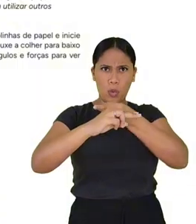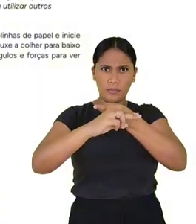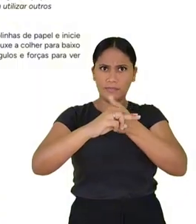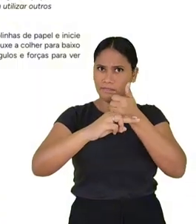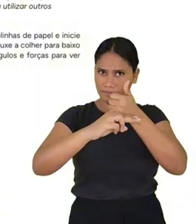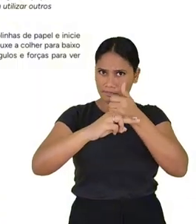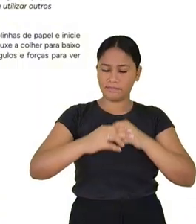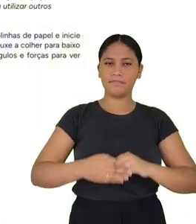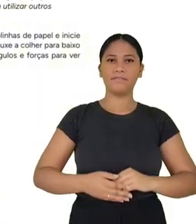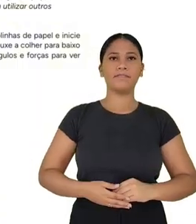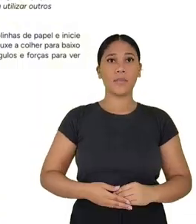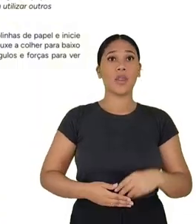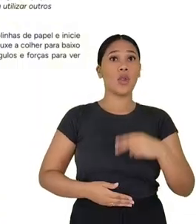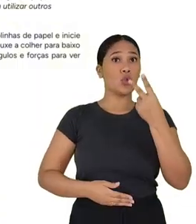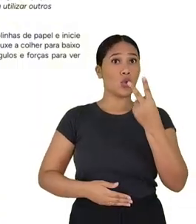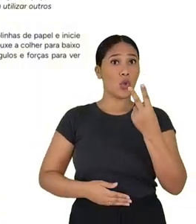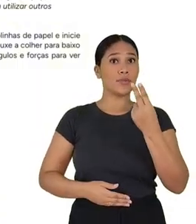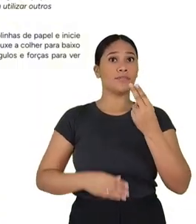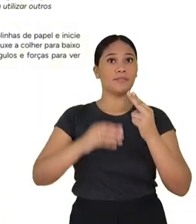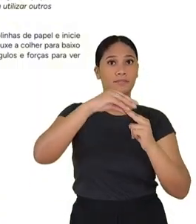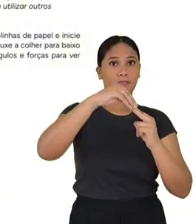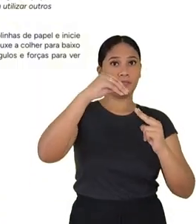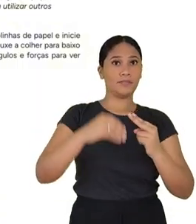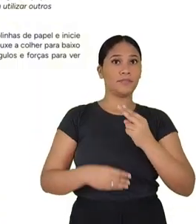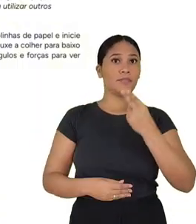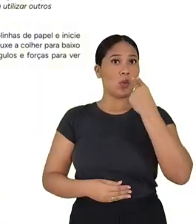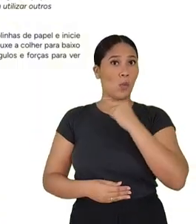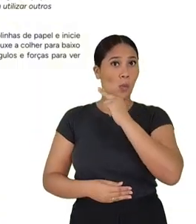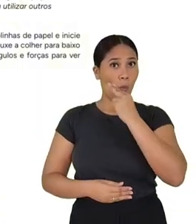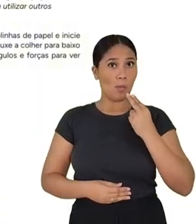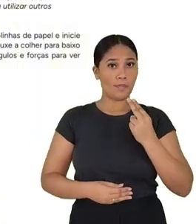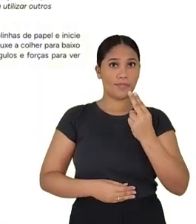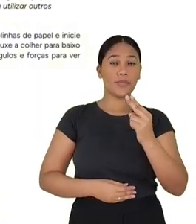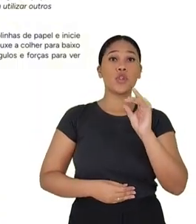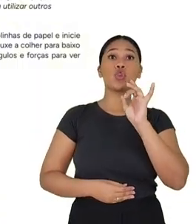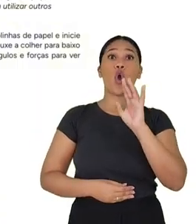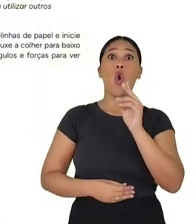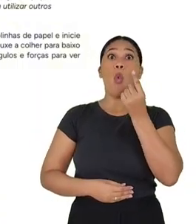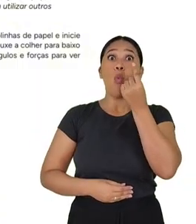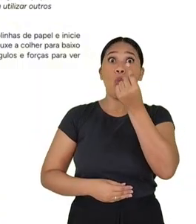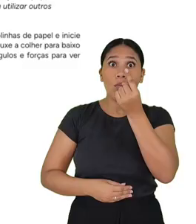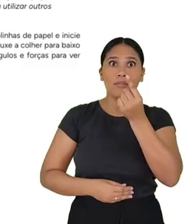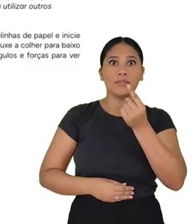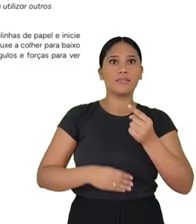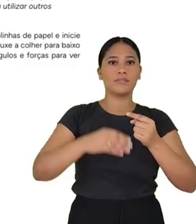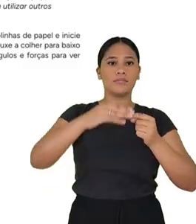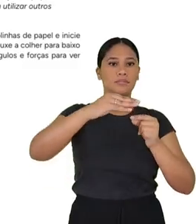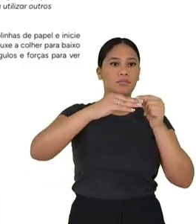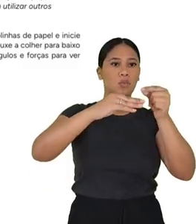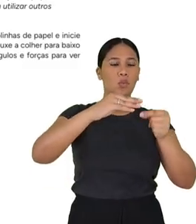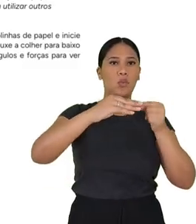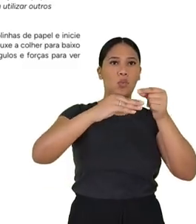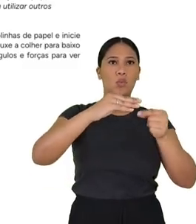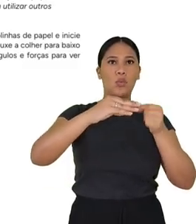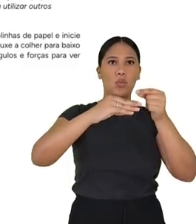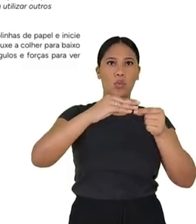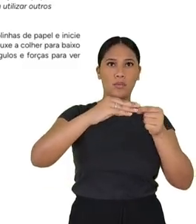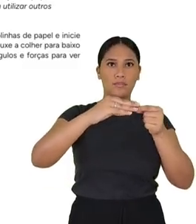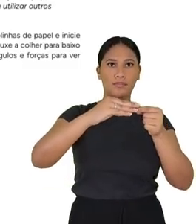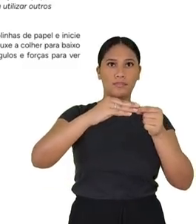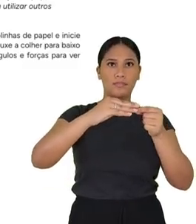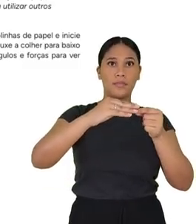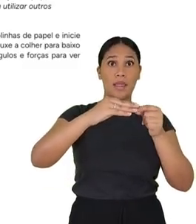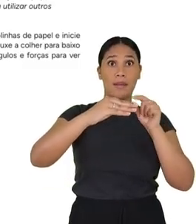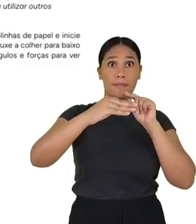extremidade. Passo 2. Pegue os outros 2 palitos e prenda-os com um elástico apenas em uma das